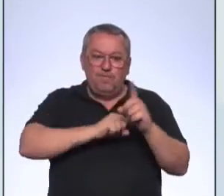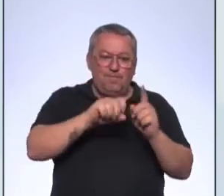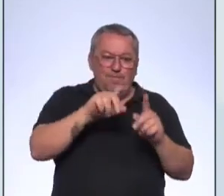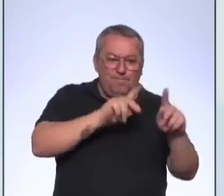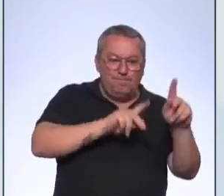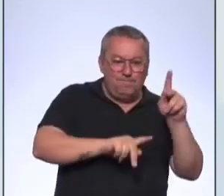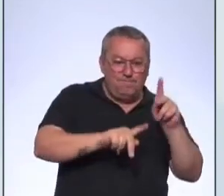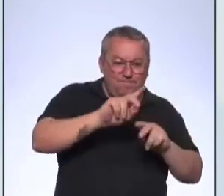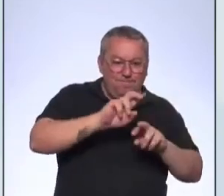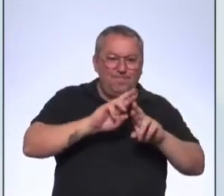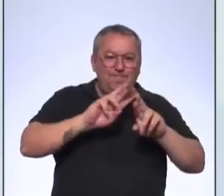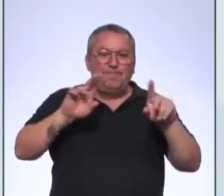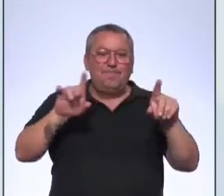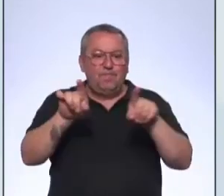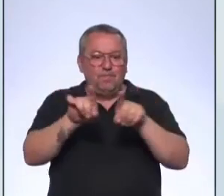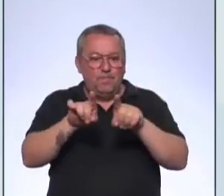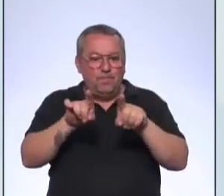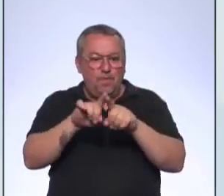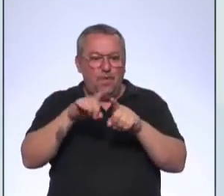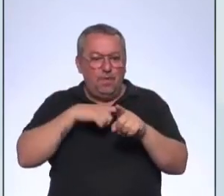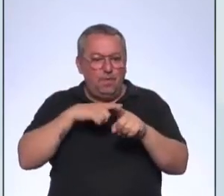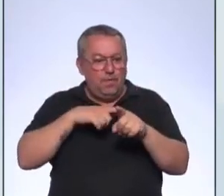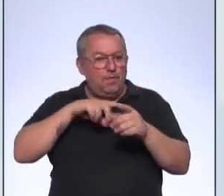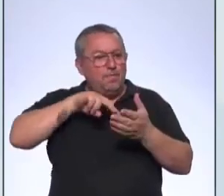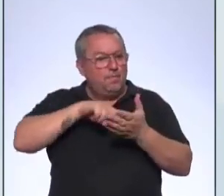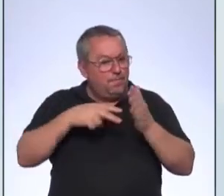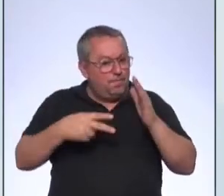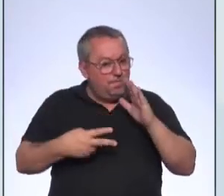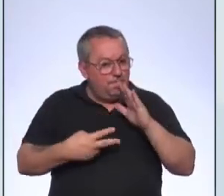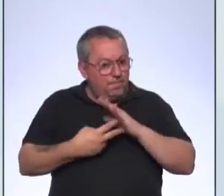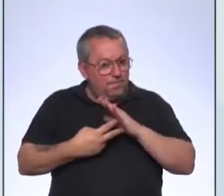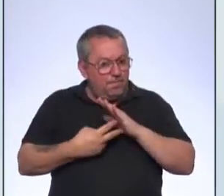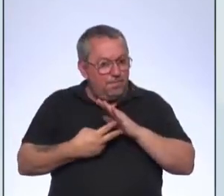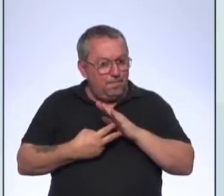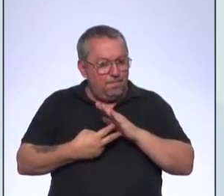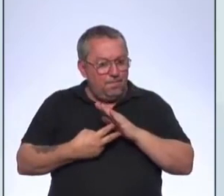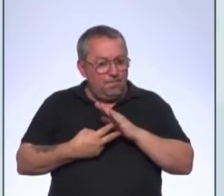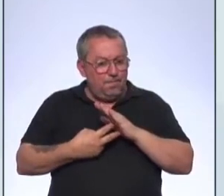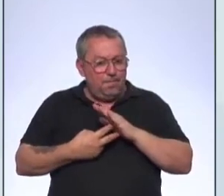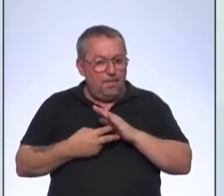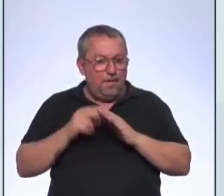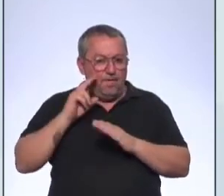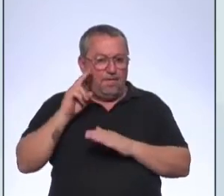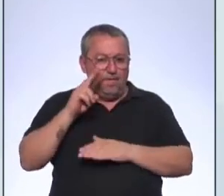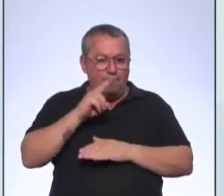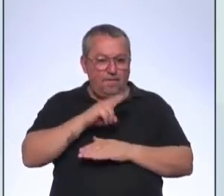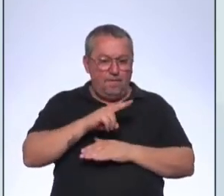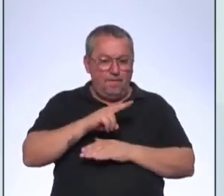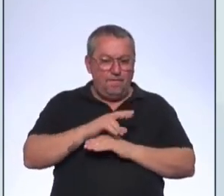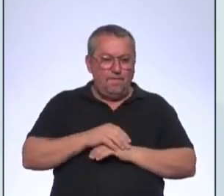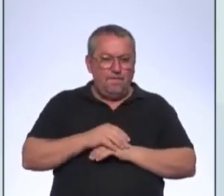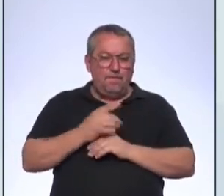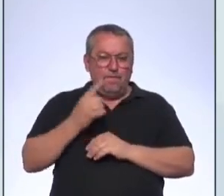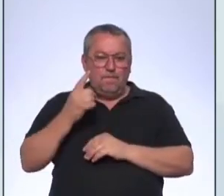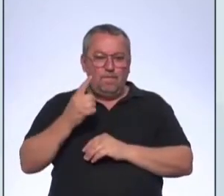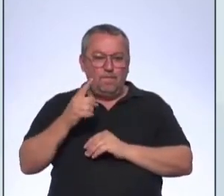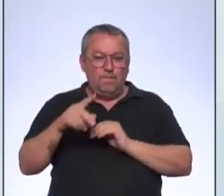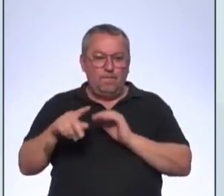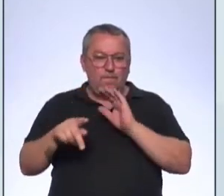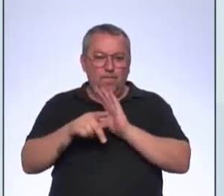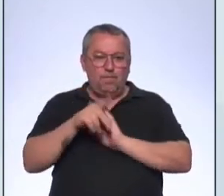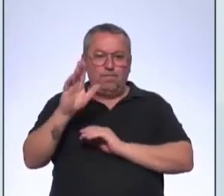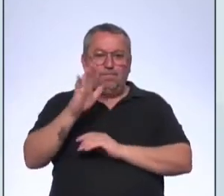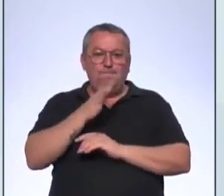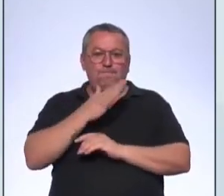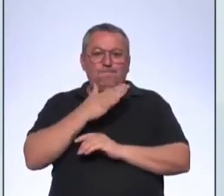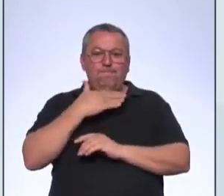outros povos, que também possuem grande simbolismo. Na sua esquerda, nós temos uma máscara